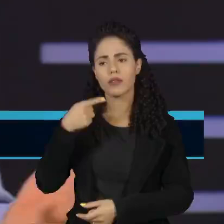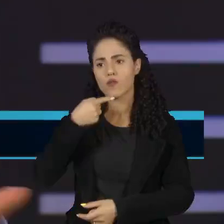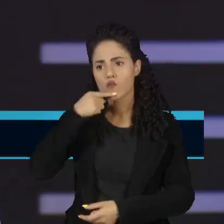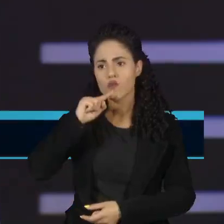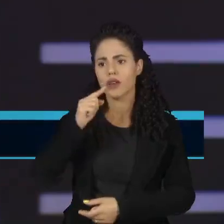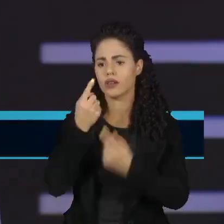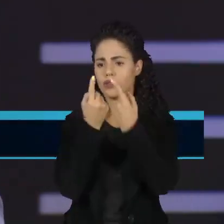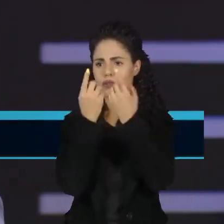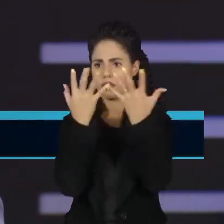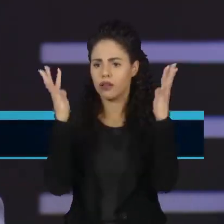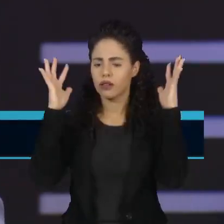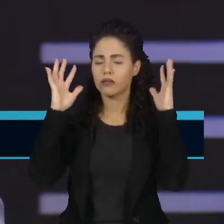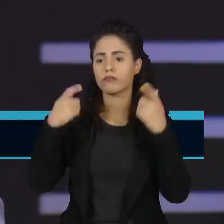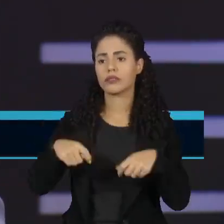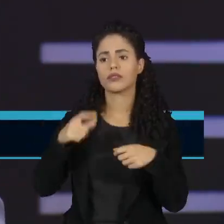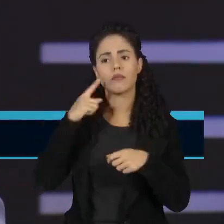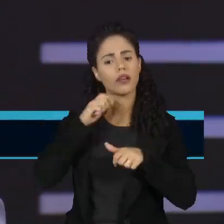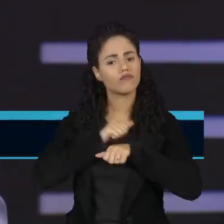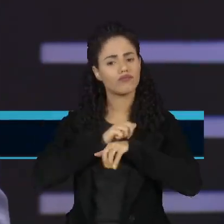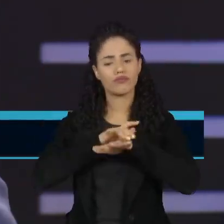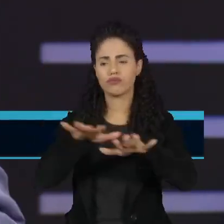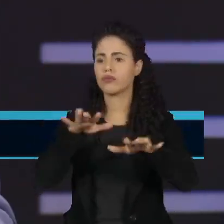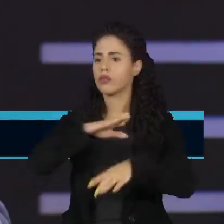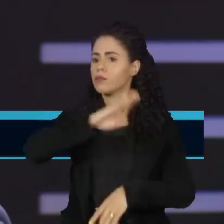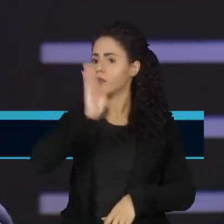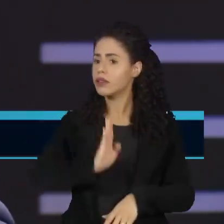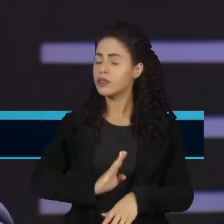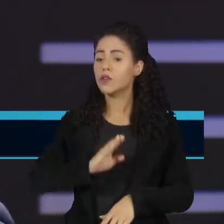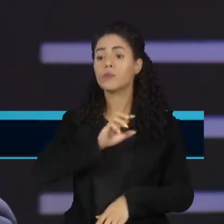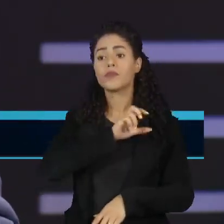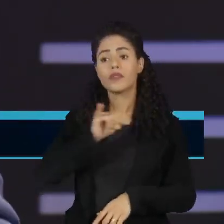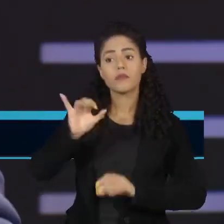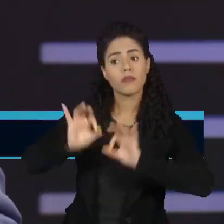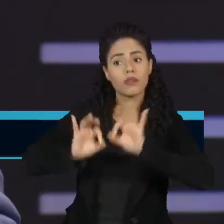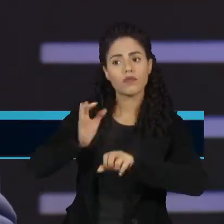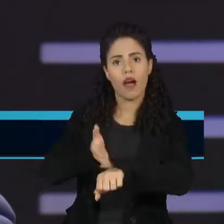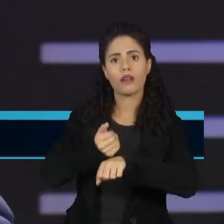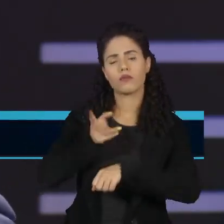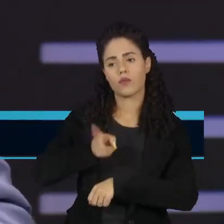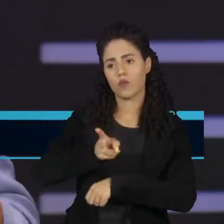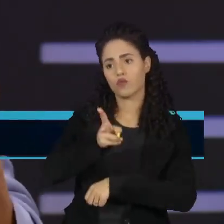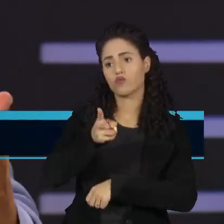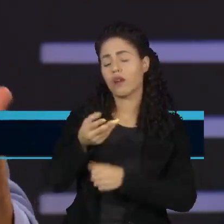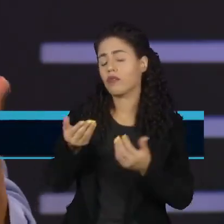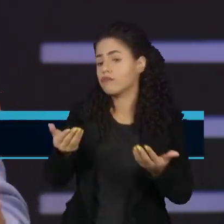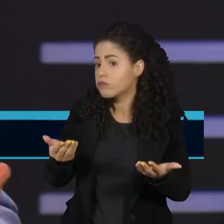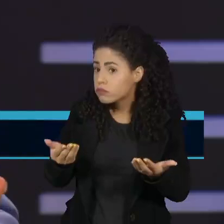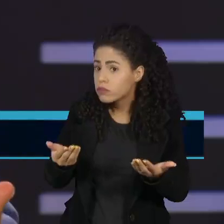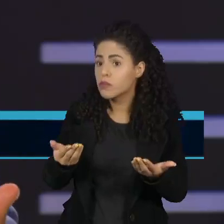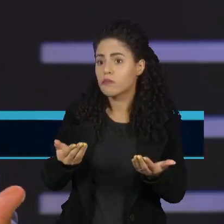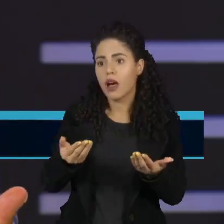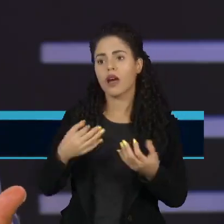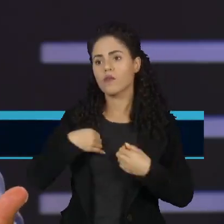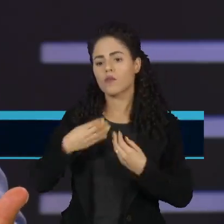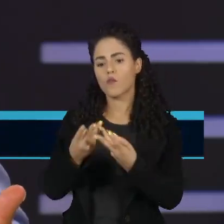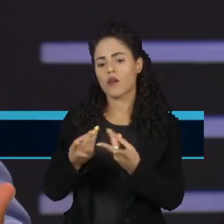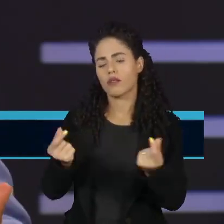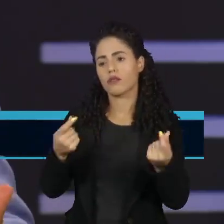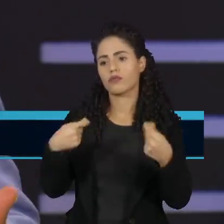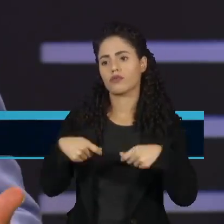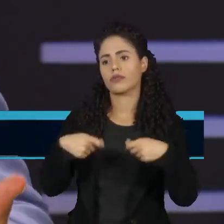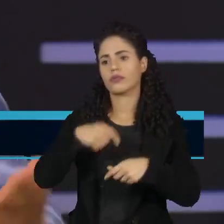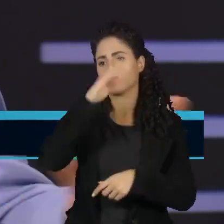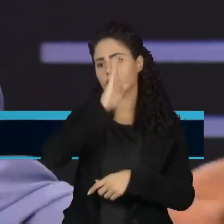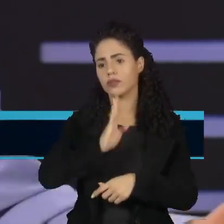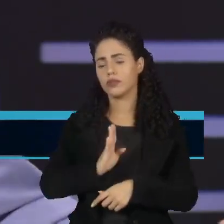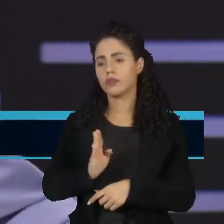mas obviamente que a coisa espalha pelo Brasil todo. Se planeje para manter, inclusive, algo que é muito importante para o Brasil